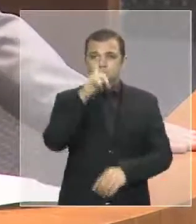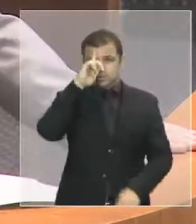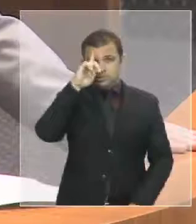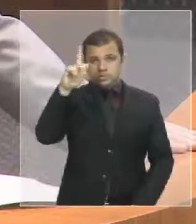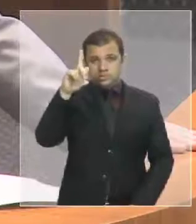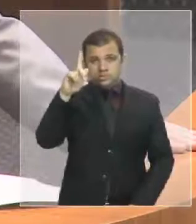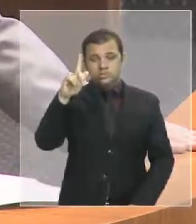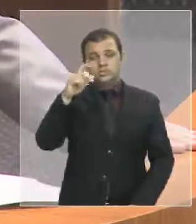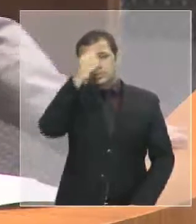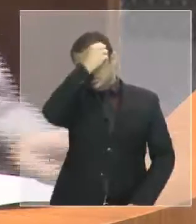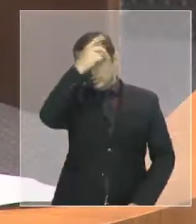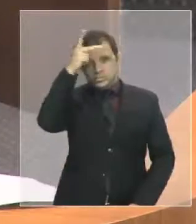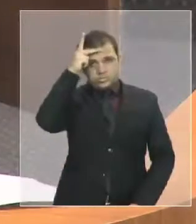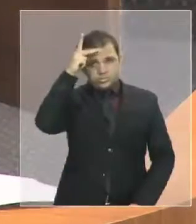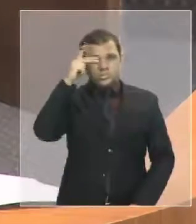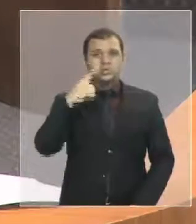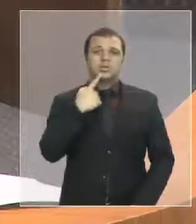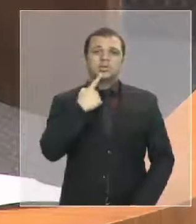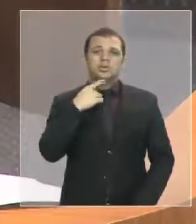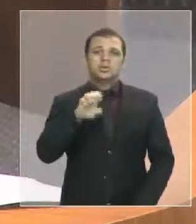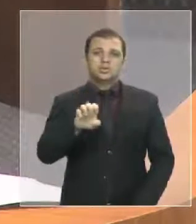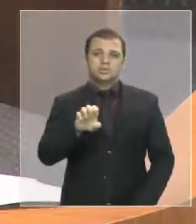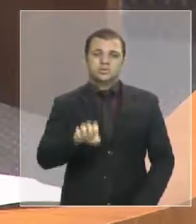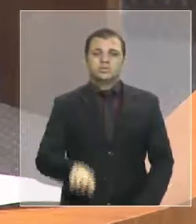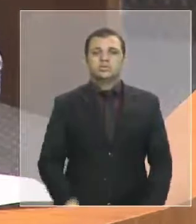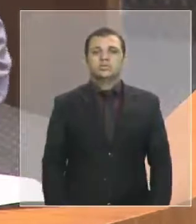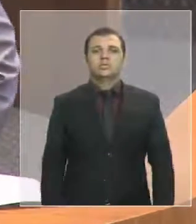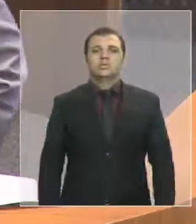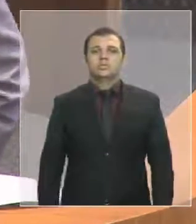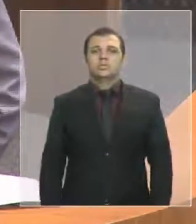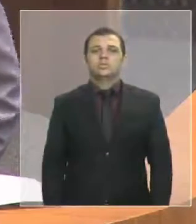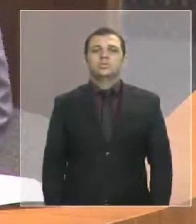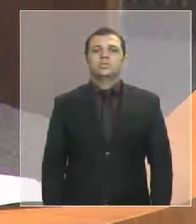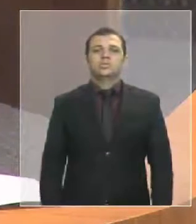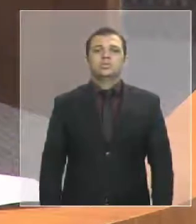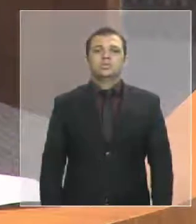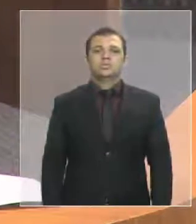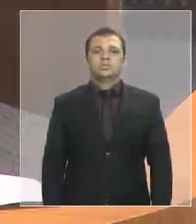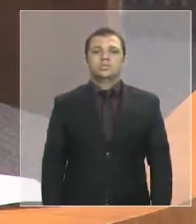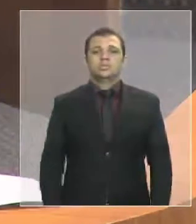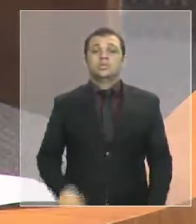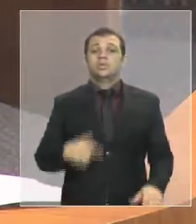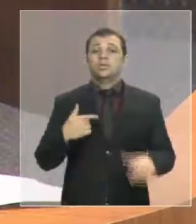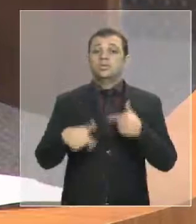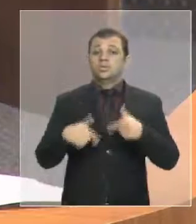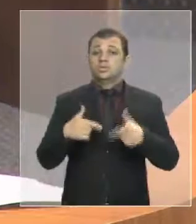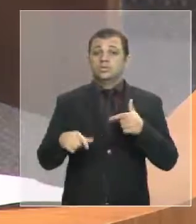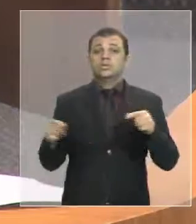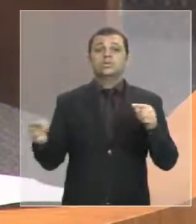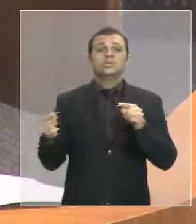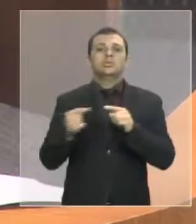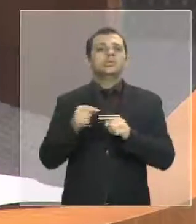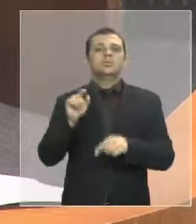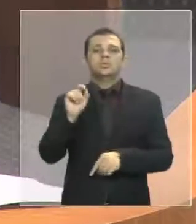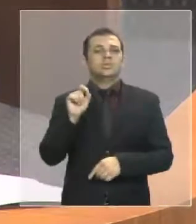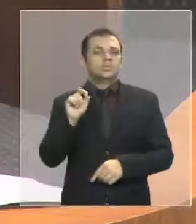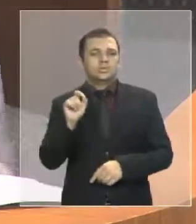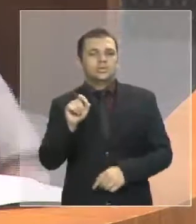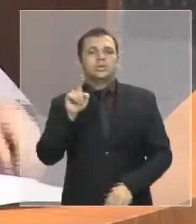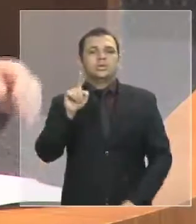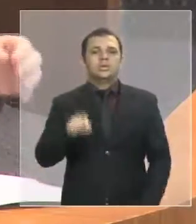prefeito edvaldo holanda junho o trabalho consiste na substituição